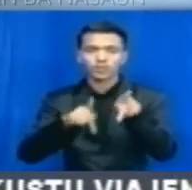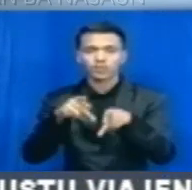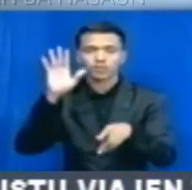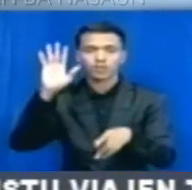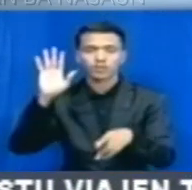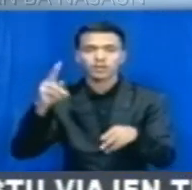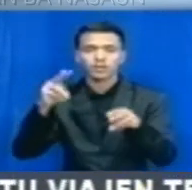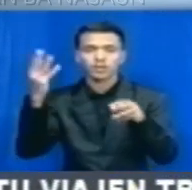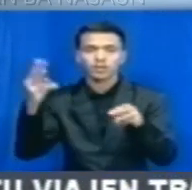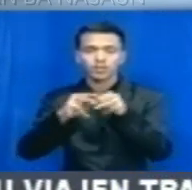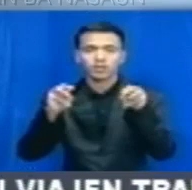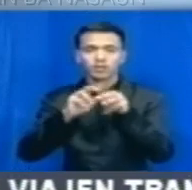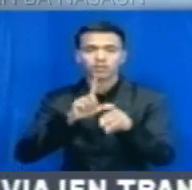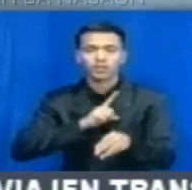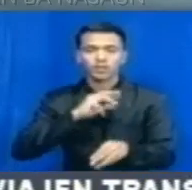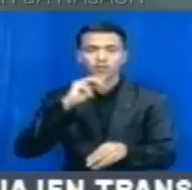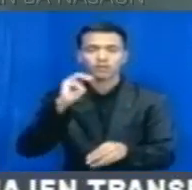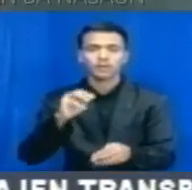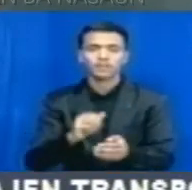a Município Lauteng.